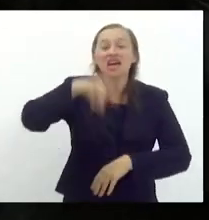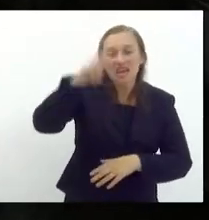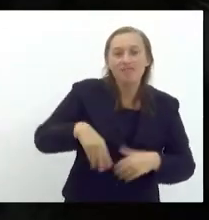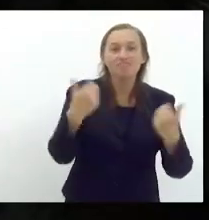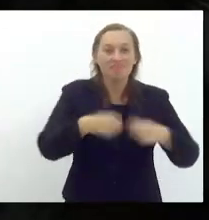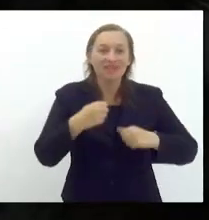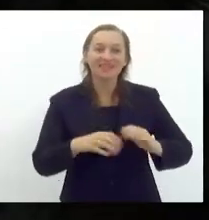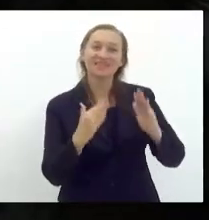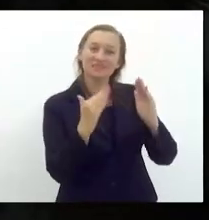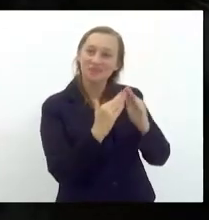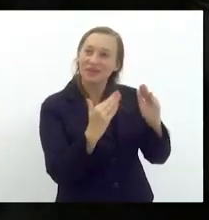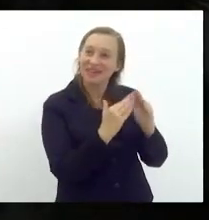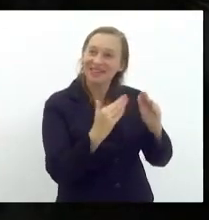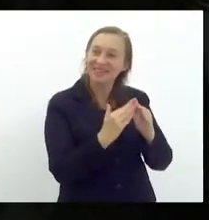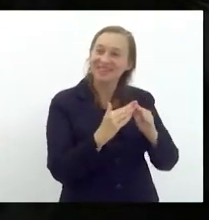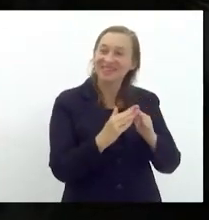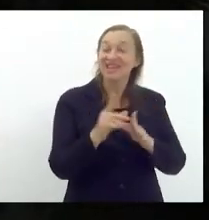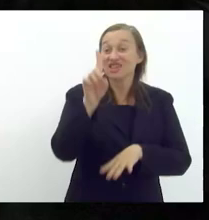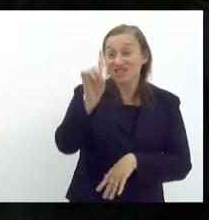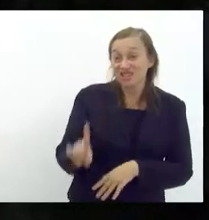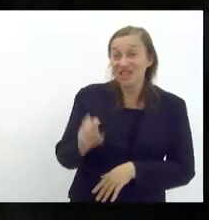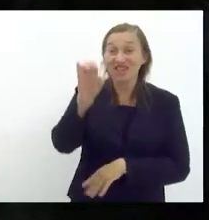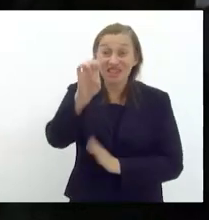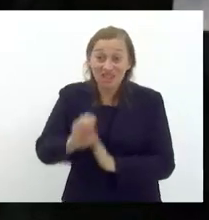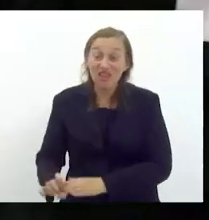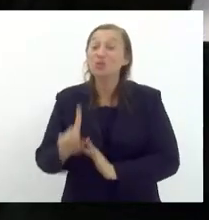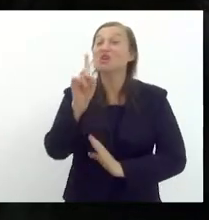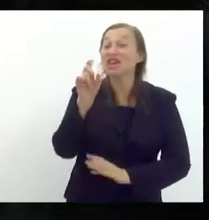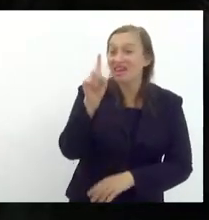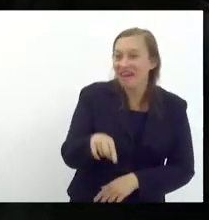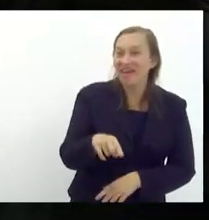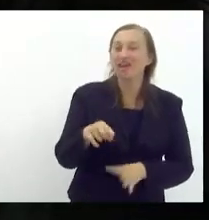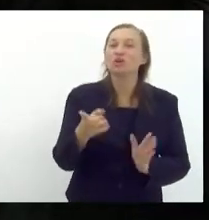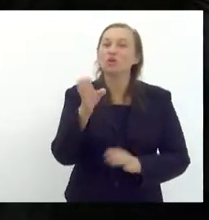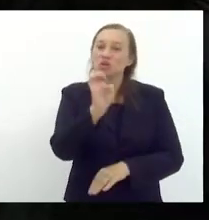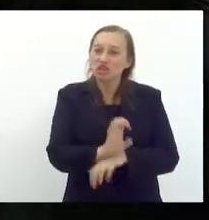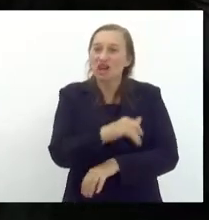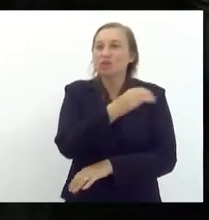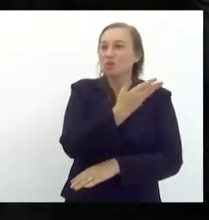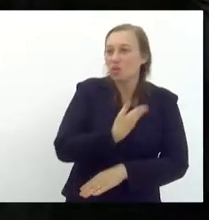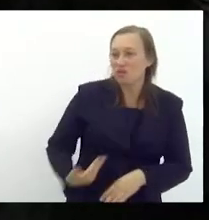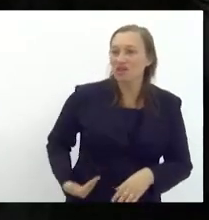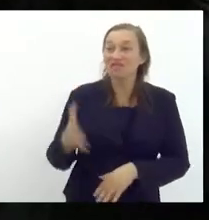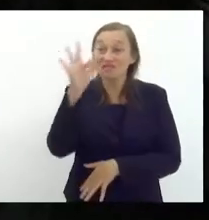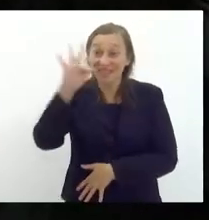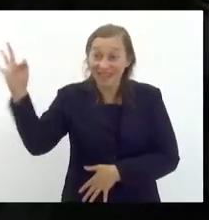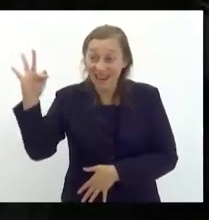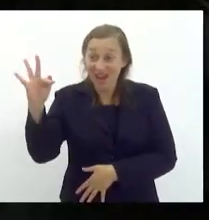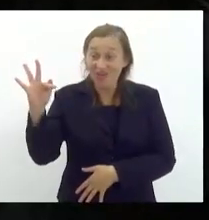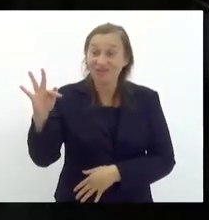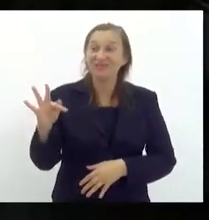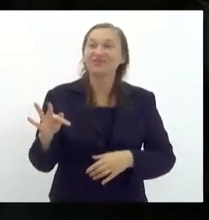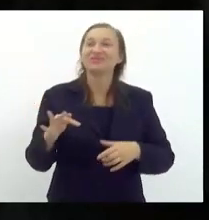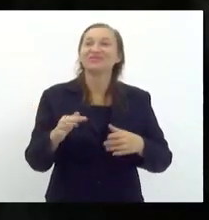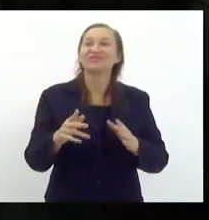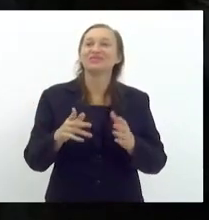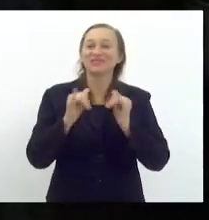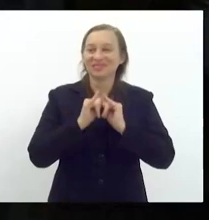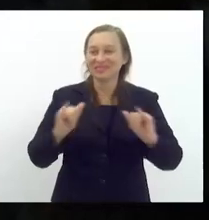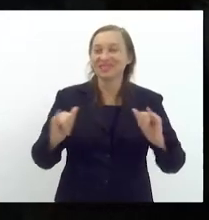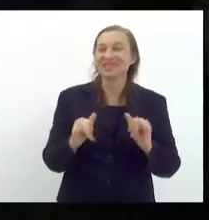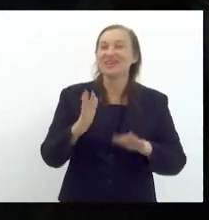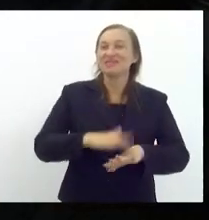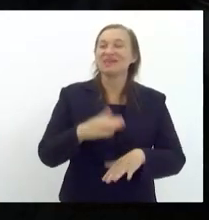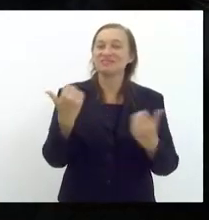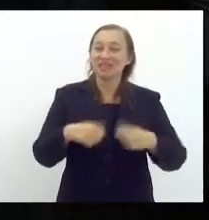habitação não quer saber se é de direito até de esquerda o que que é precisa que é o estado que o governo federal produz habitação para as pessoas que mais precisam Então